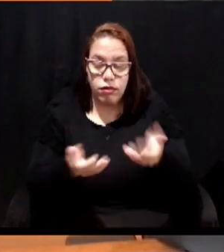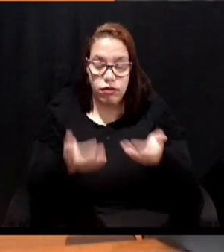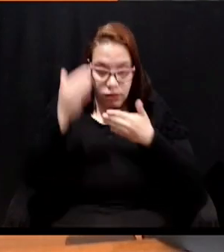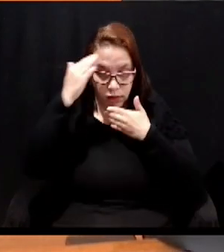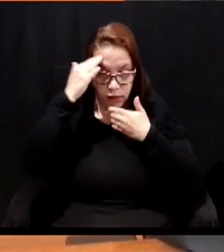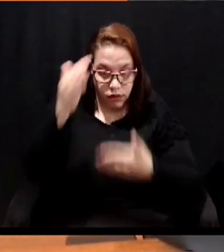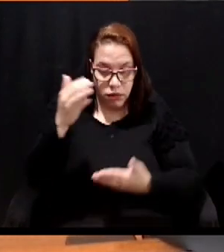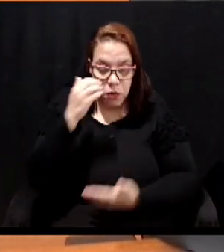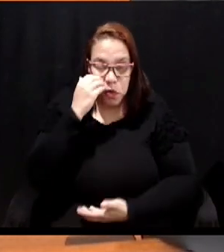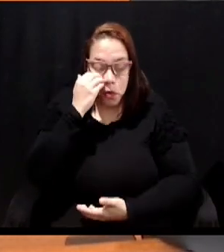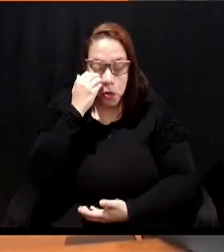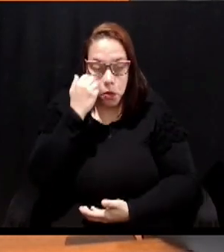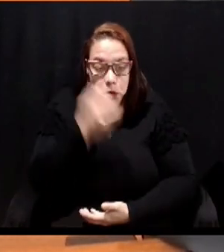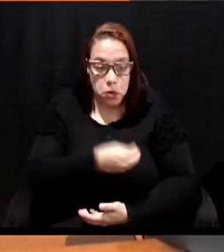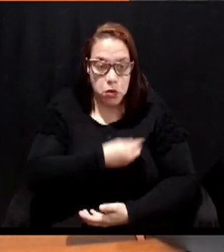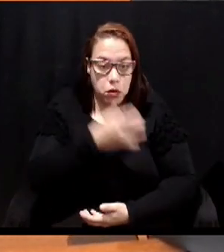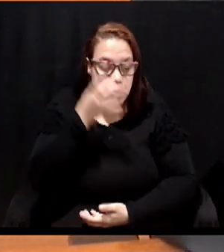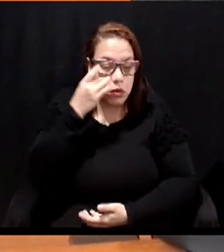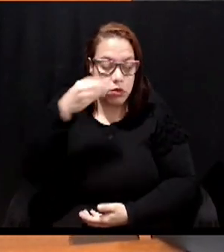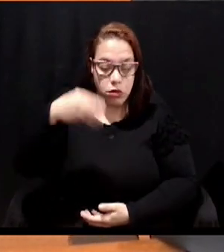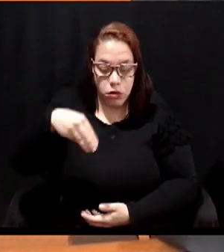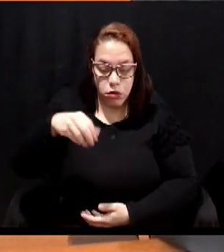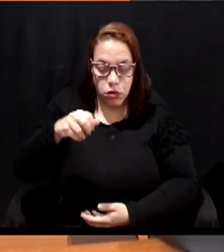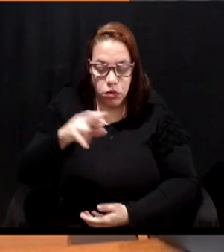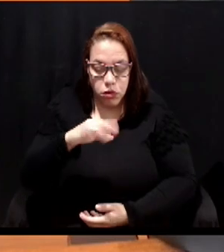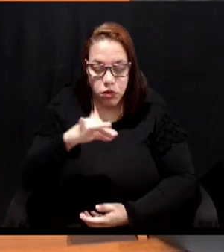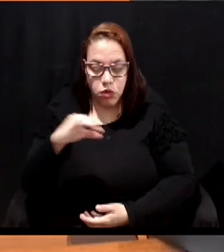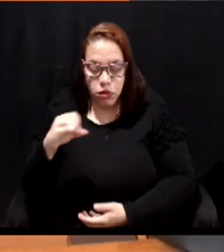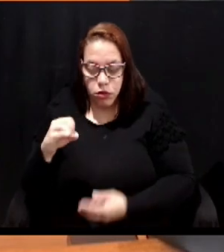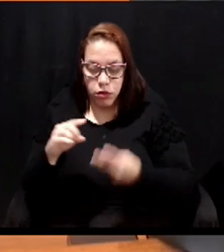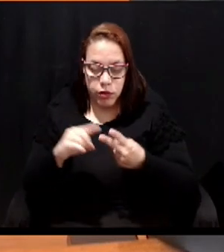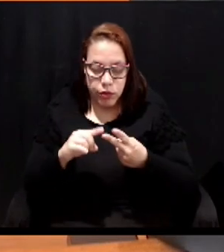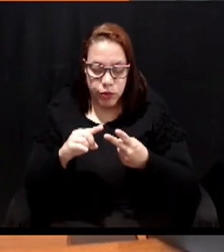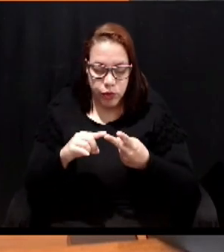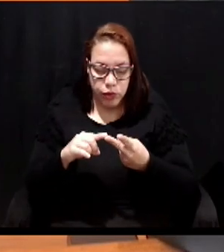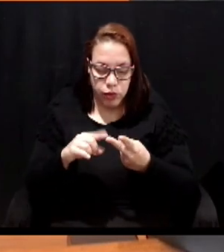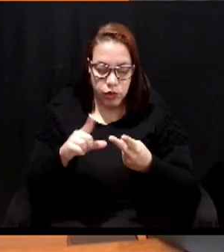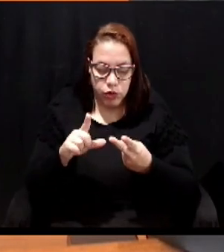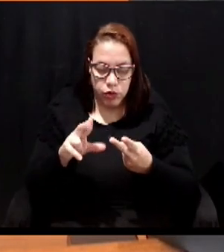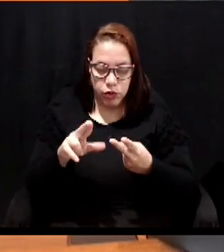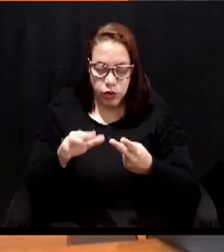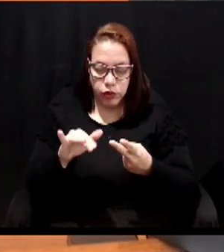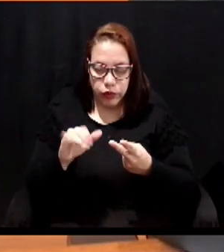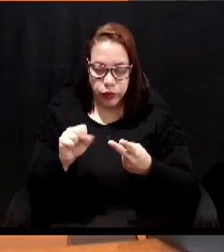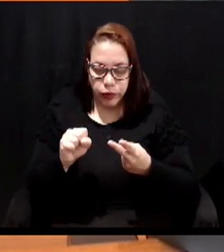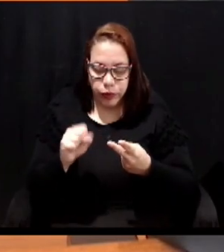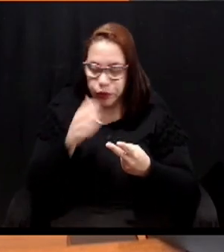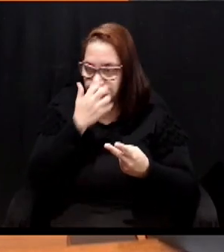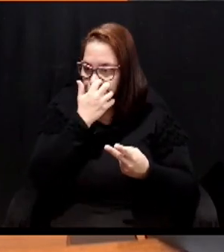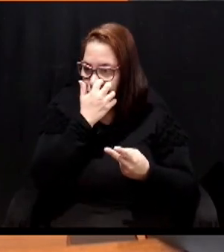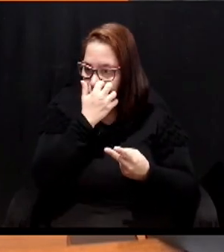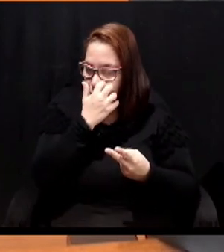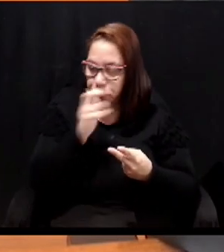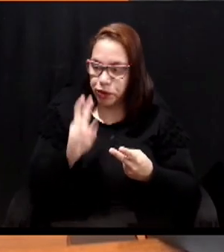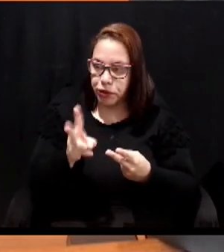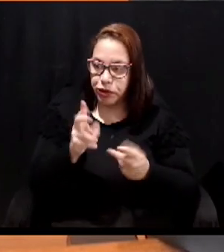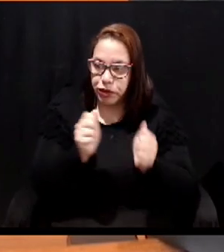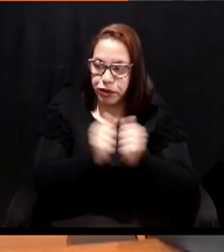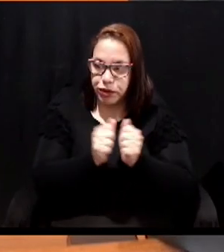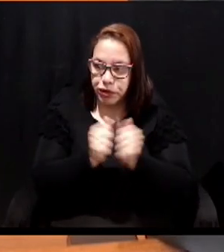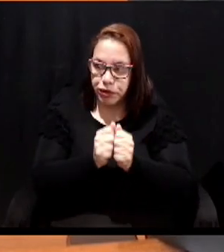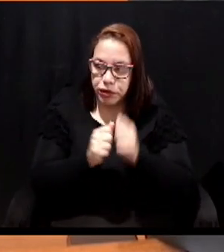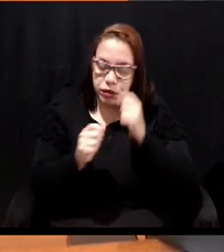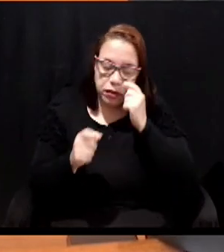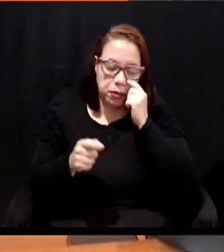sua presença, Márcio, agradecer também aqui o Luiz Guimarães, que está sempre conosco, aqui não é a primeira reunião